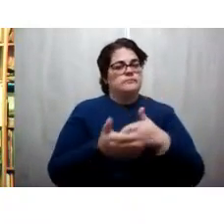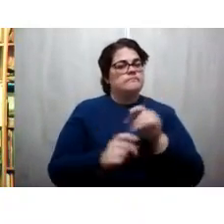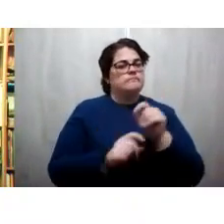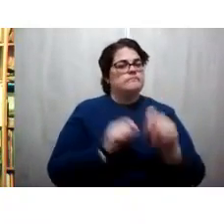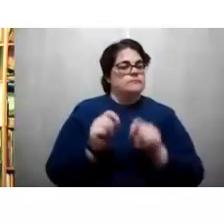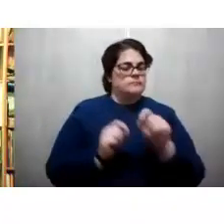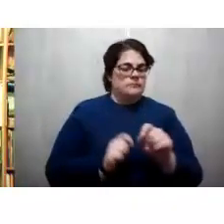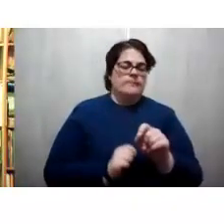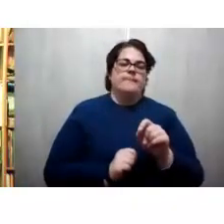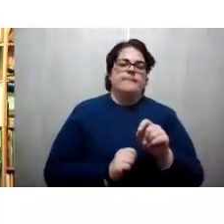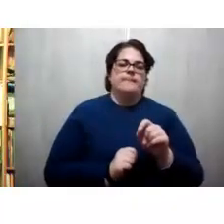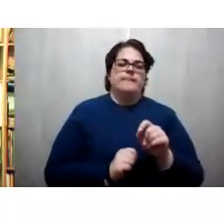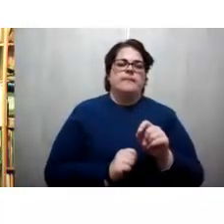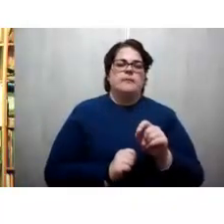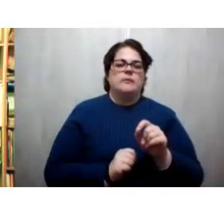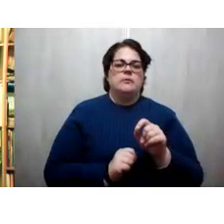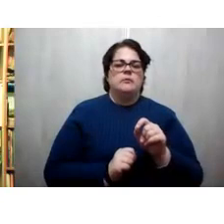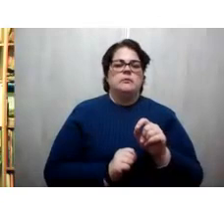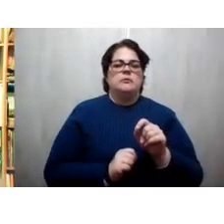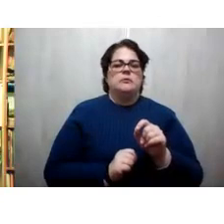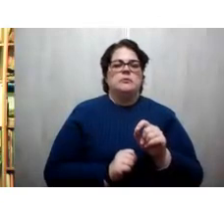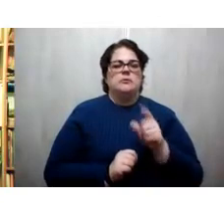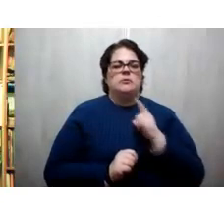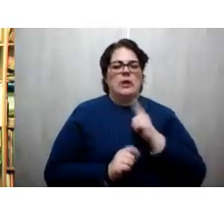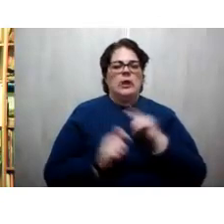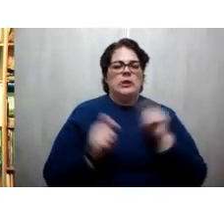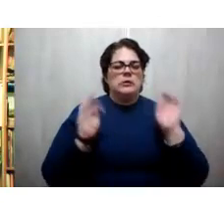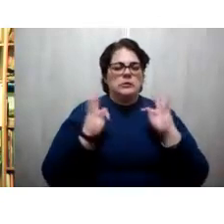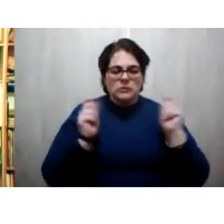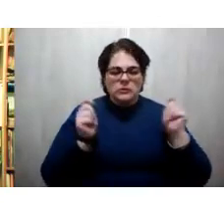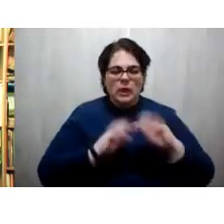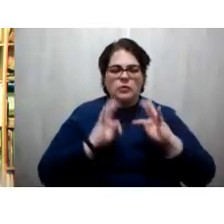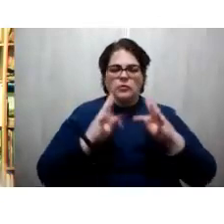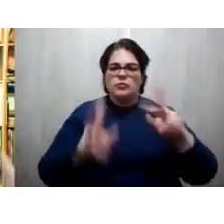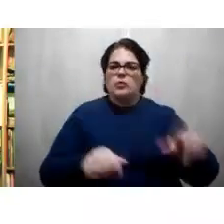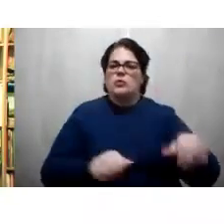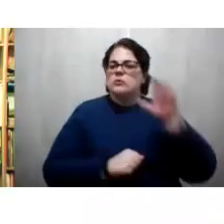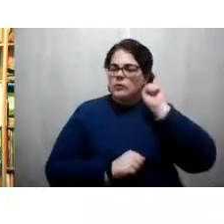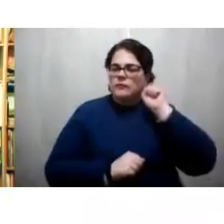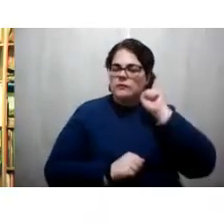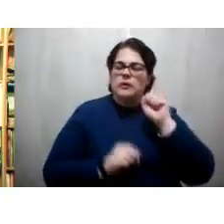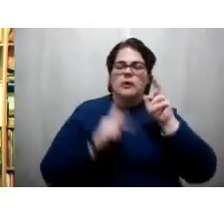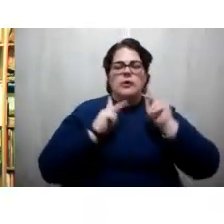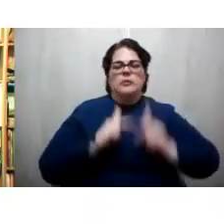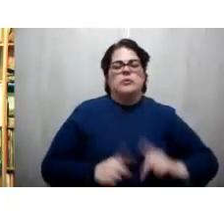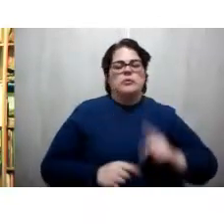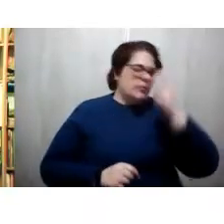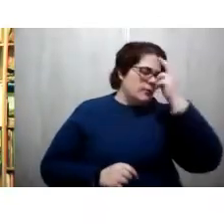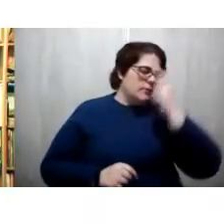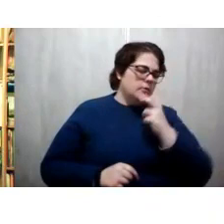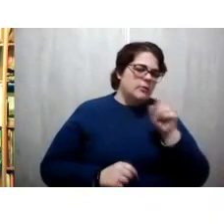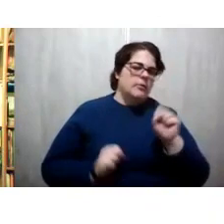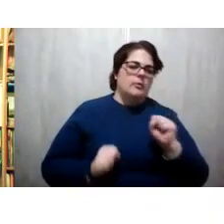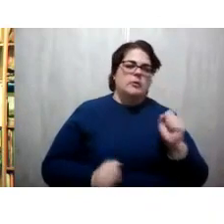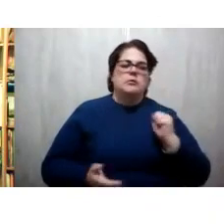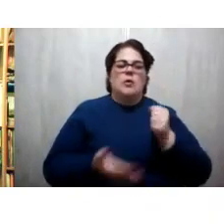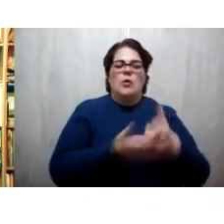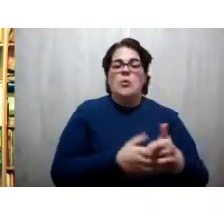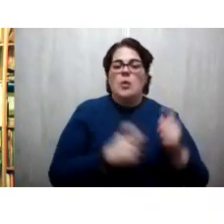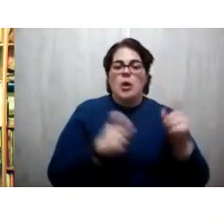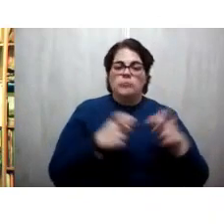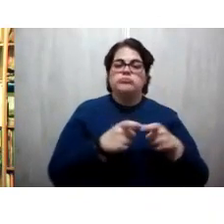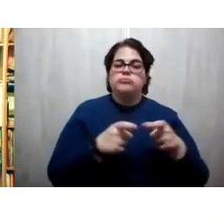esse aspecto, né, de estar presente em todo o sambódromo, ou seja, a pessoa com deficiência visual poderia comprar o seu